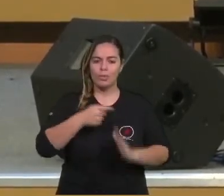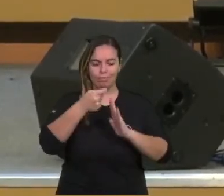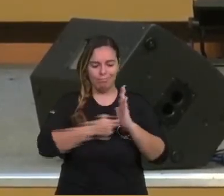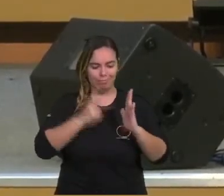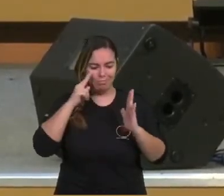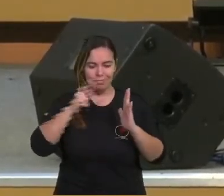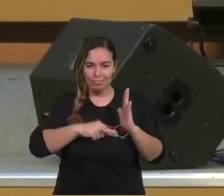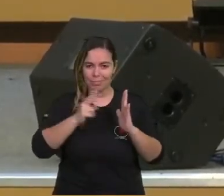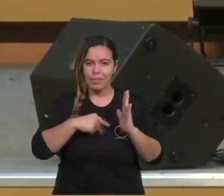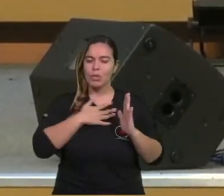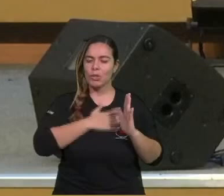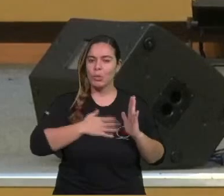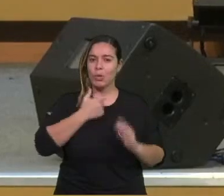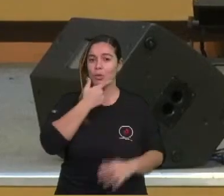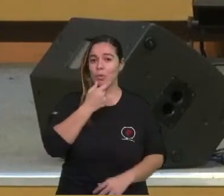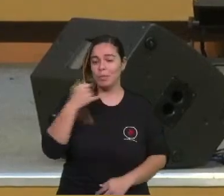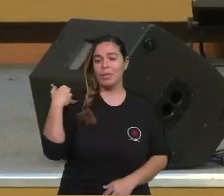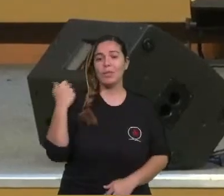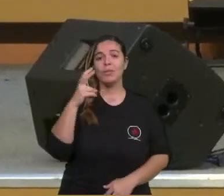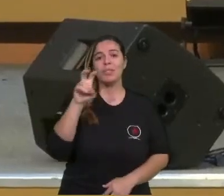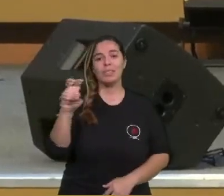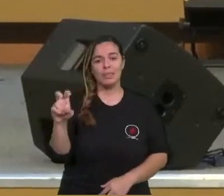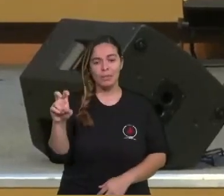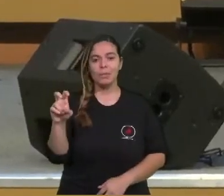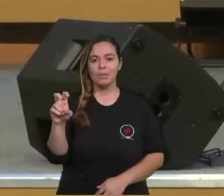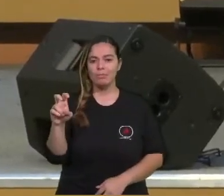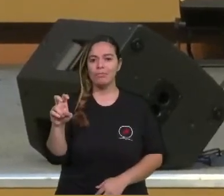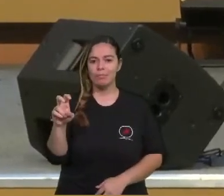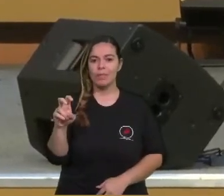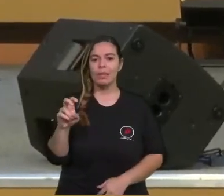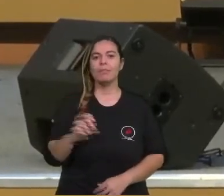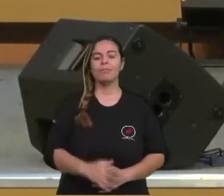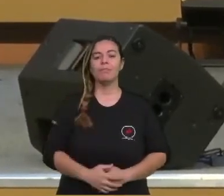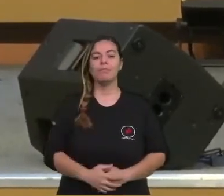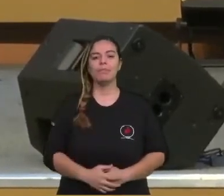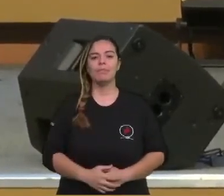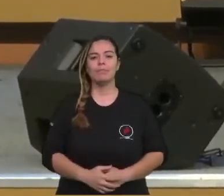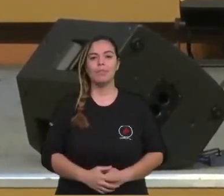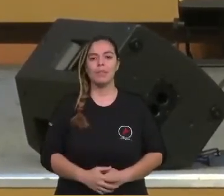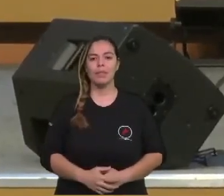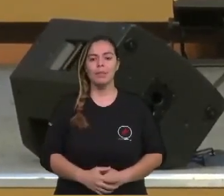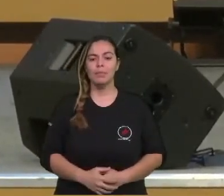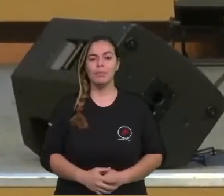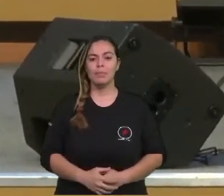menino. 25 anos de idade, um jovem, Ezequias.